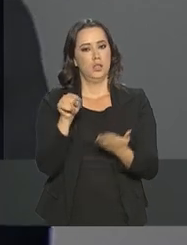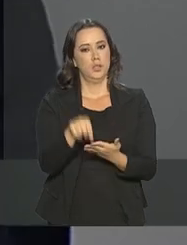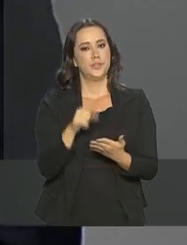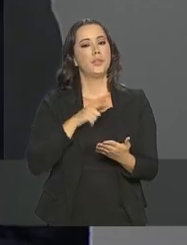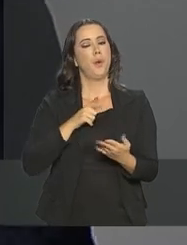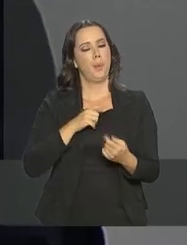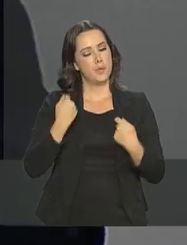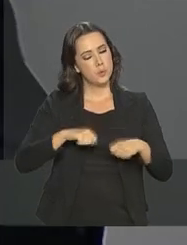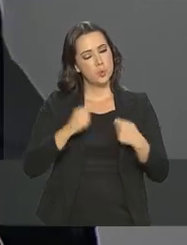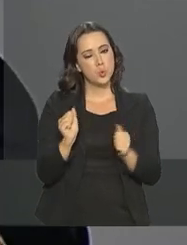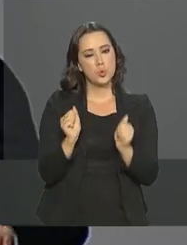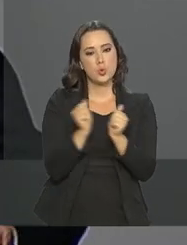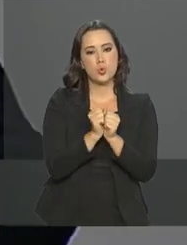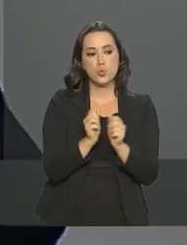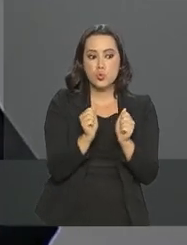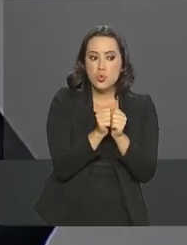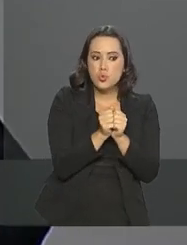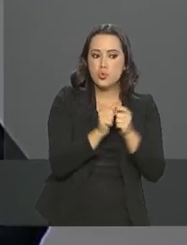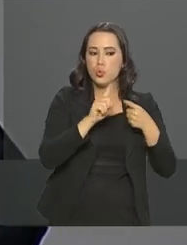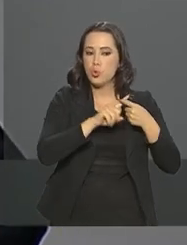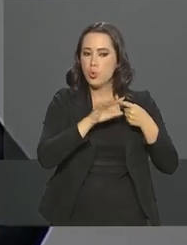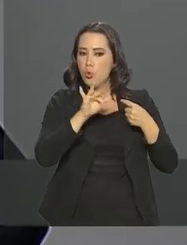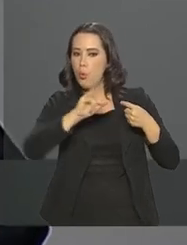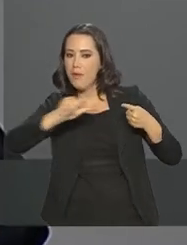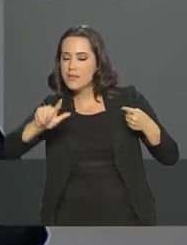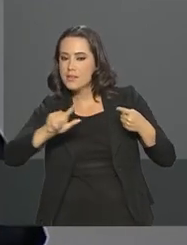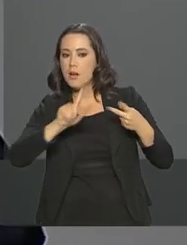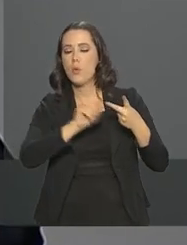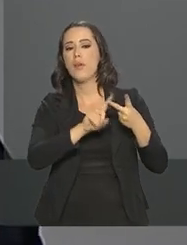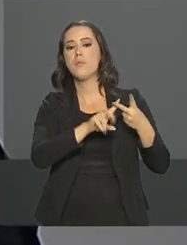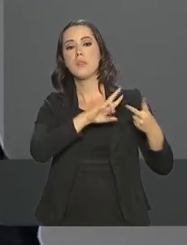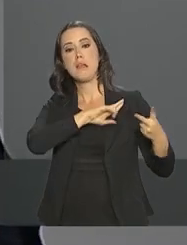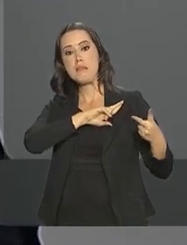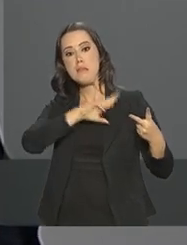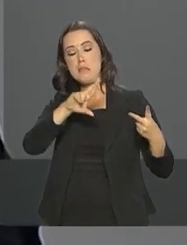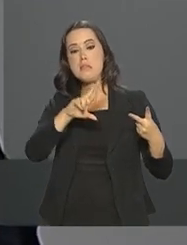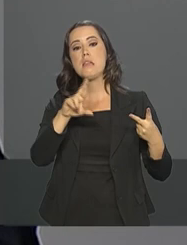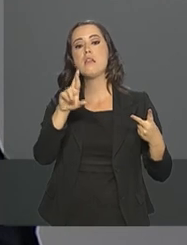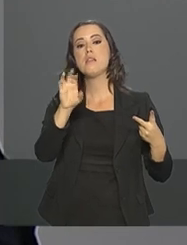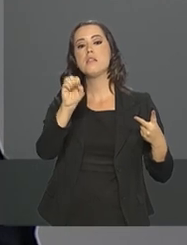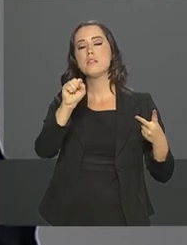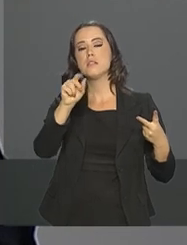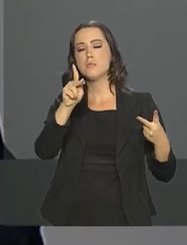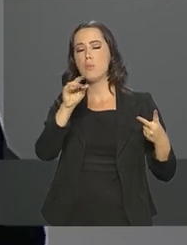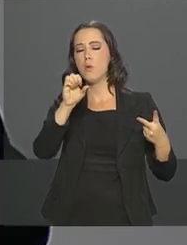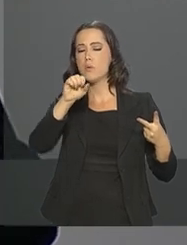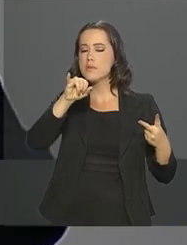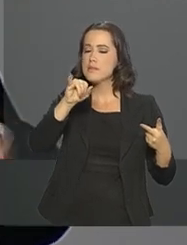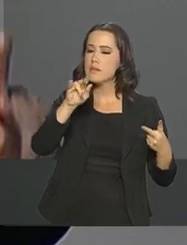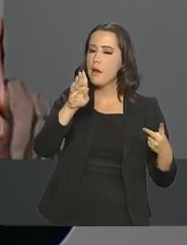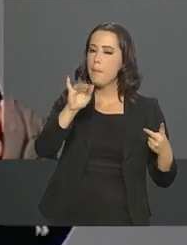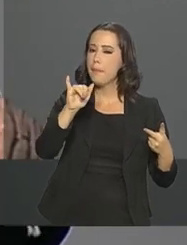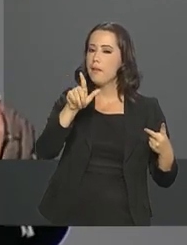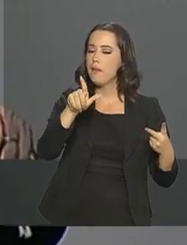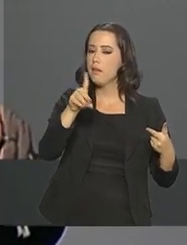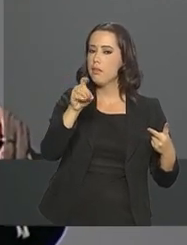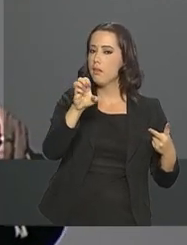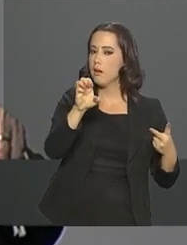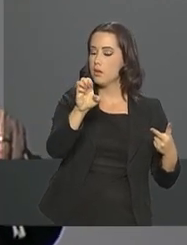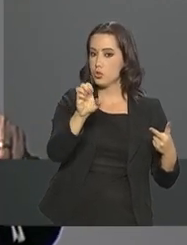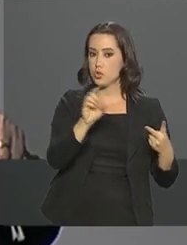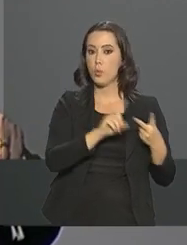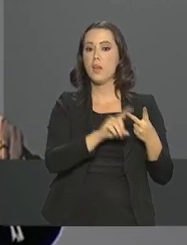ao lado da fiscal que era responsabilidade social e por causa da responsabilidade